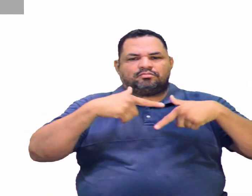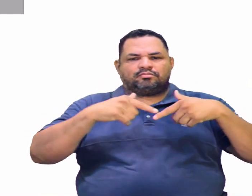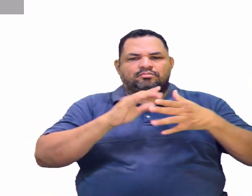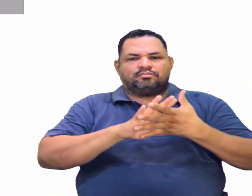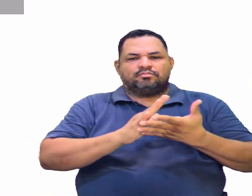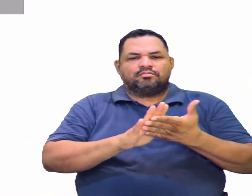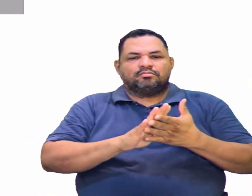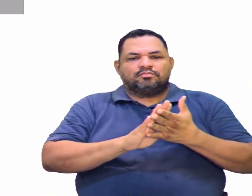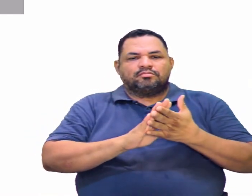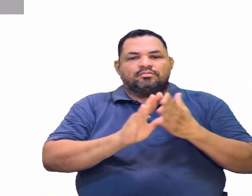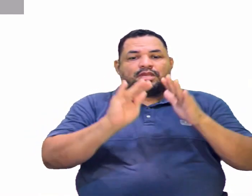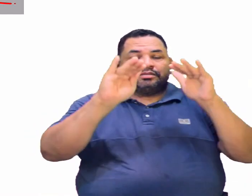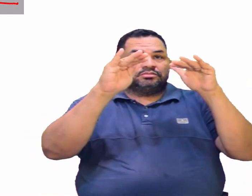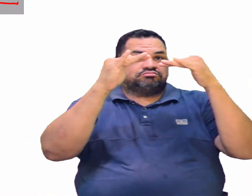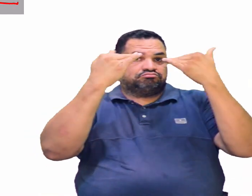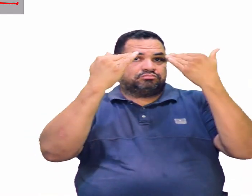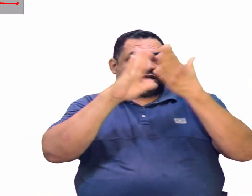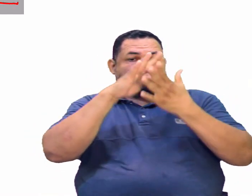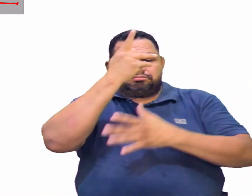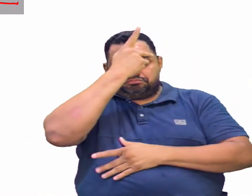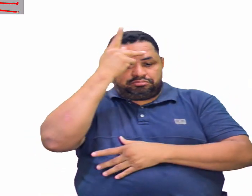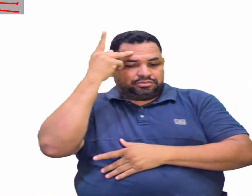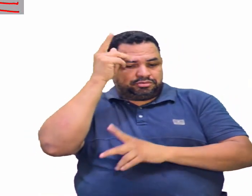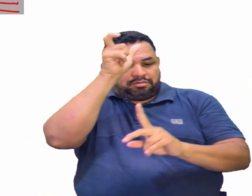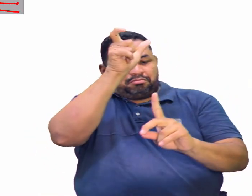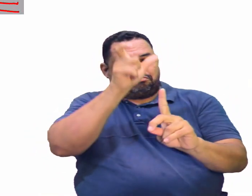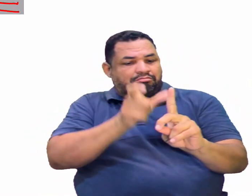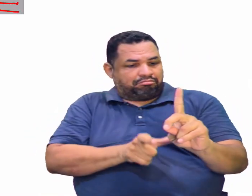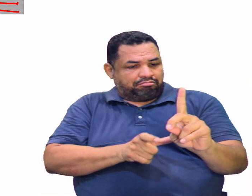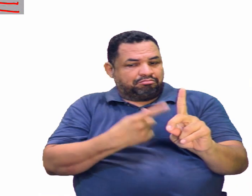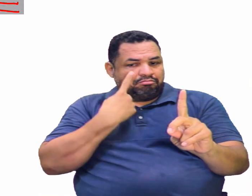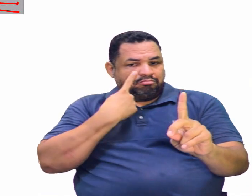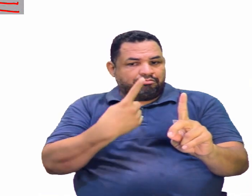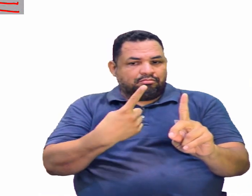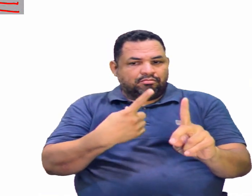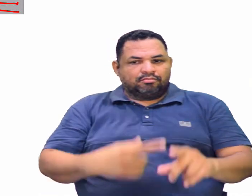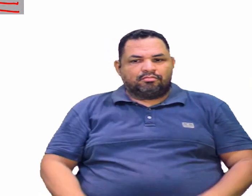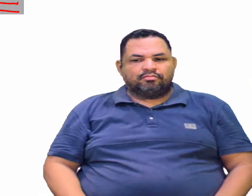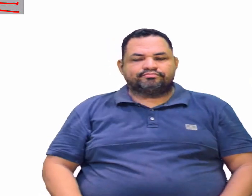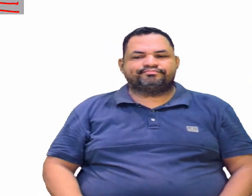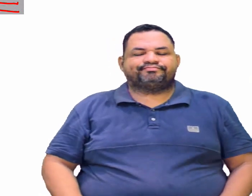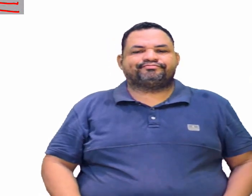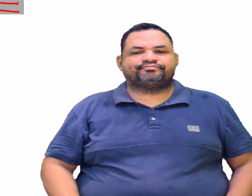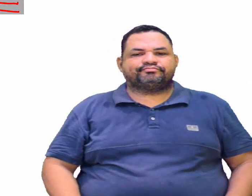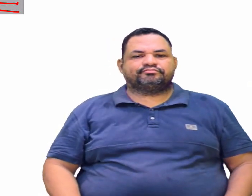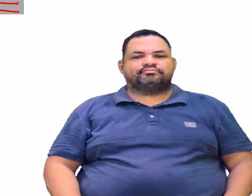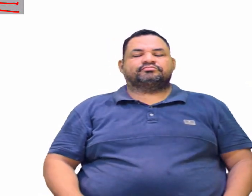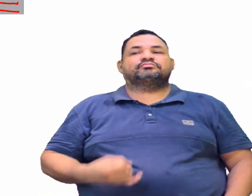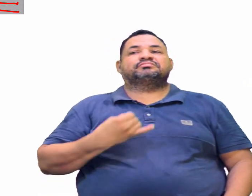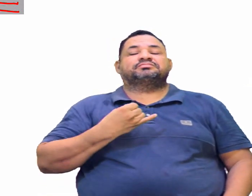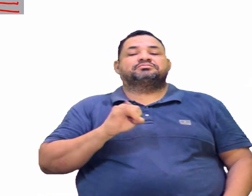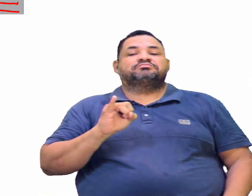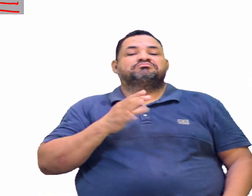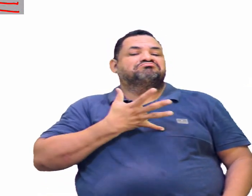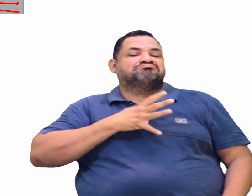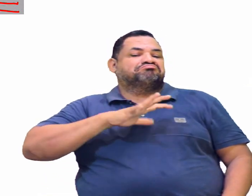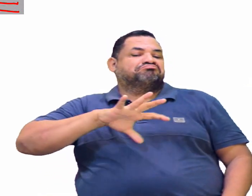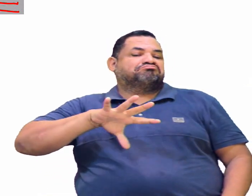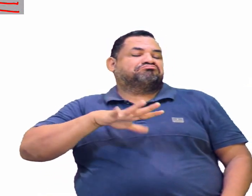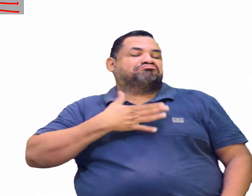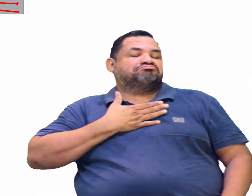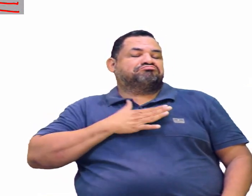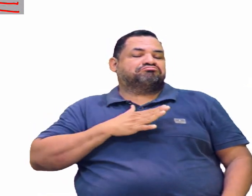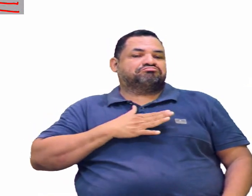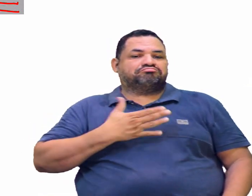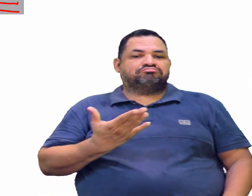é atrair a atenção do espectador. Se você não se interessa, se não desperta o teu